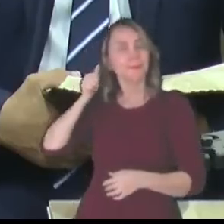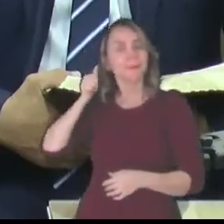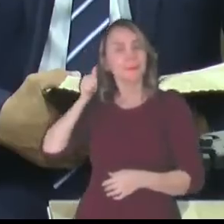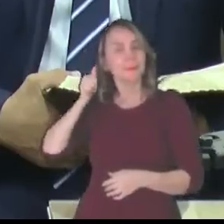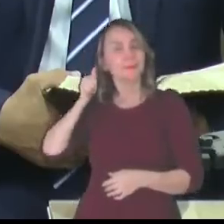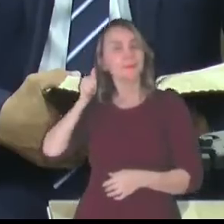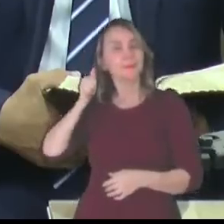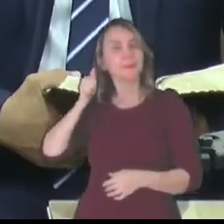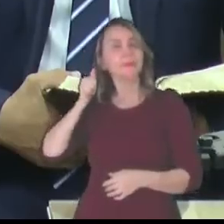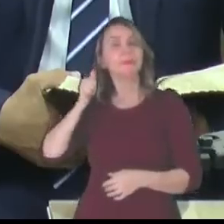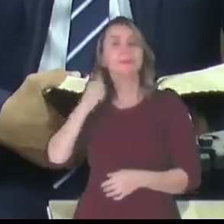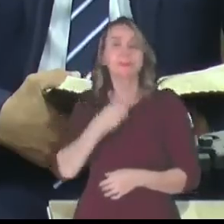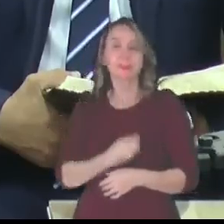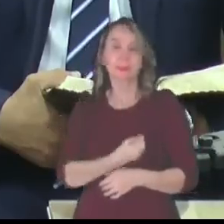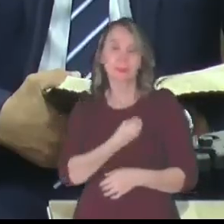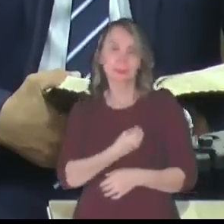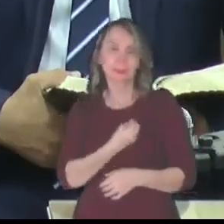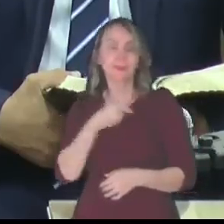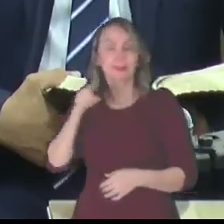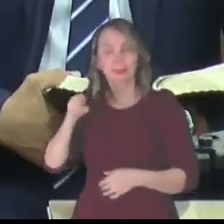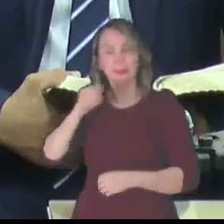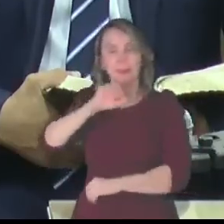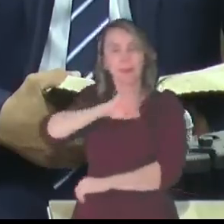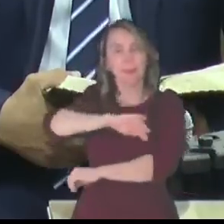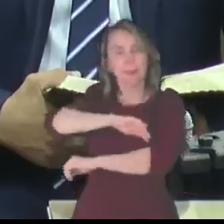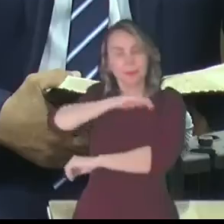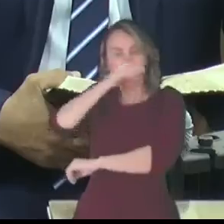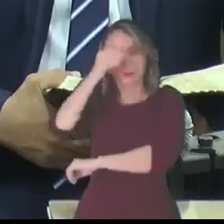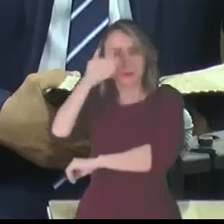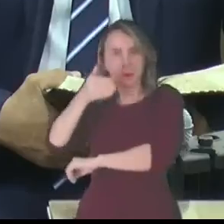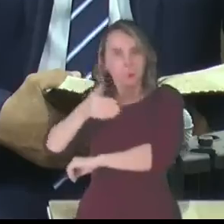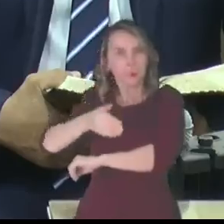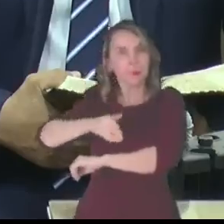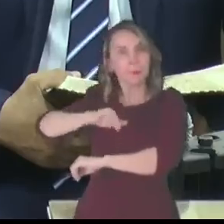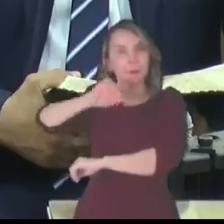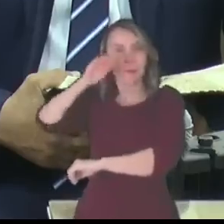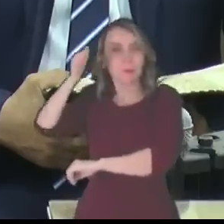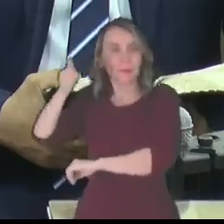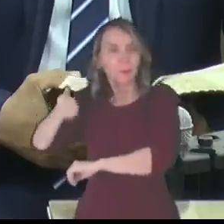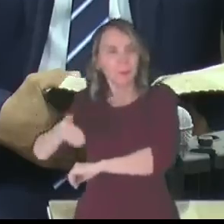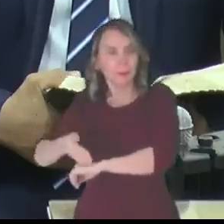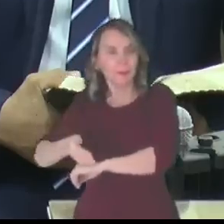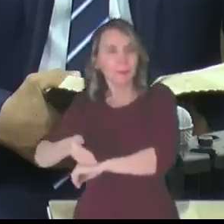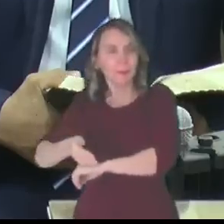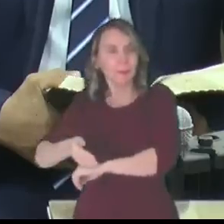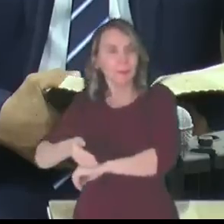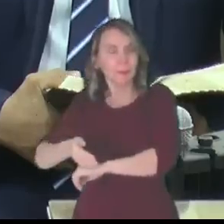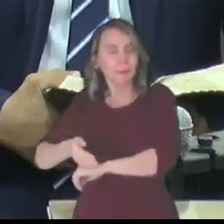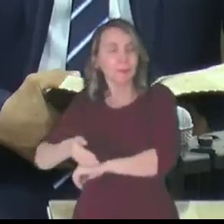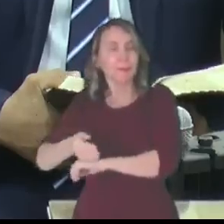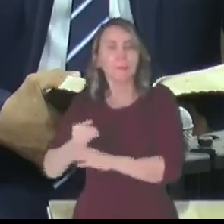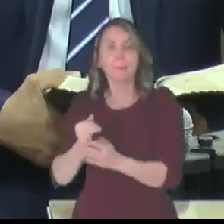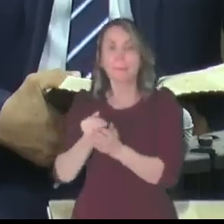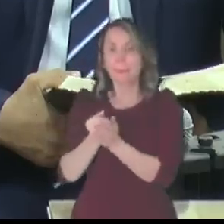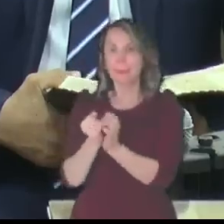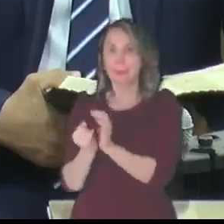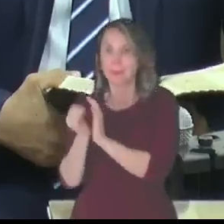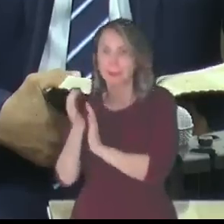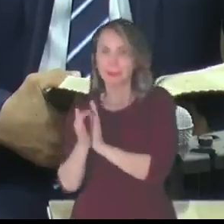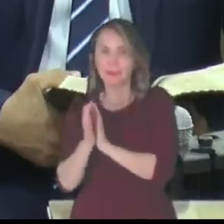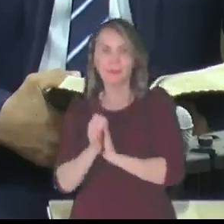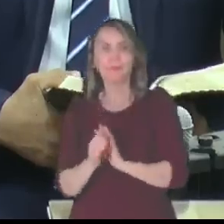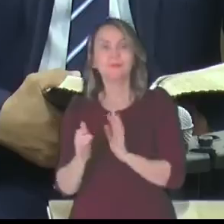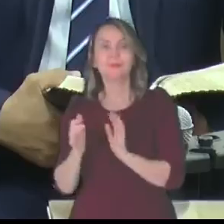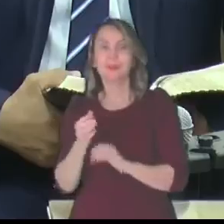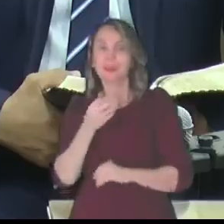mirra e na colina ou no Outeiro do incenso que quer dizer isso ele fala com a noiva Olha